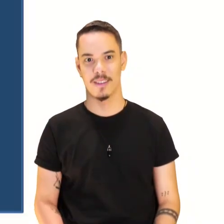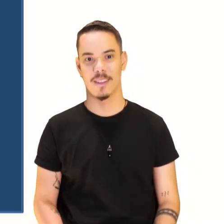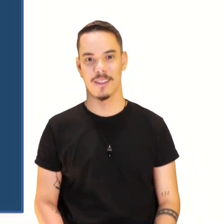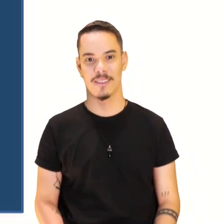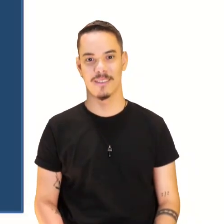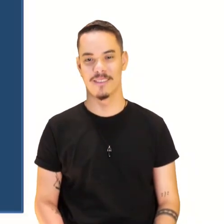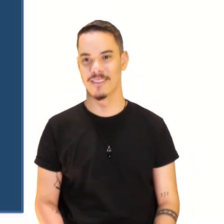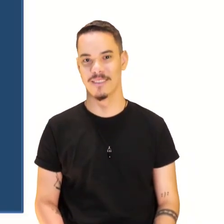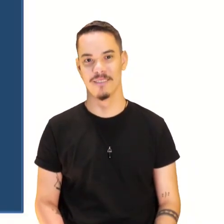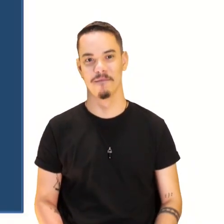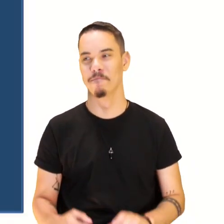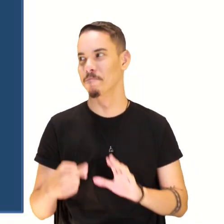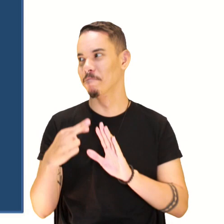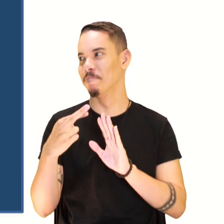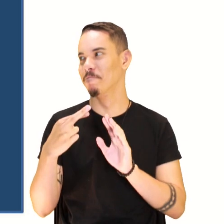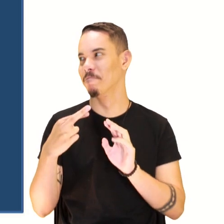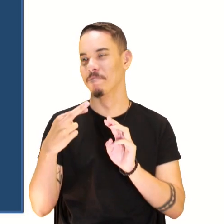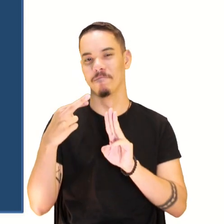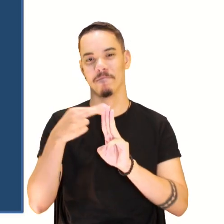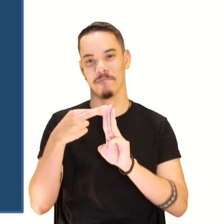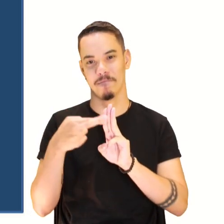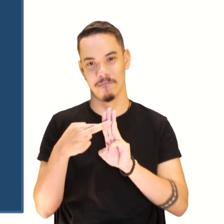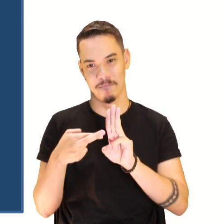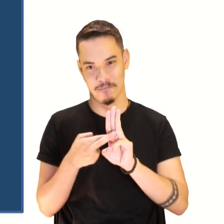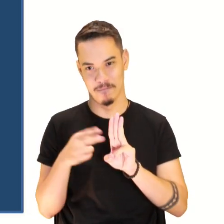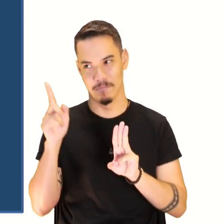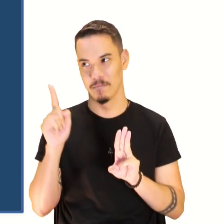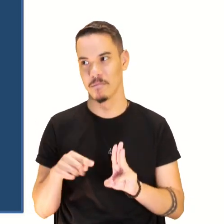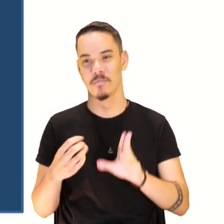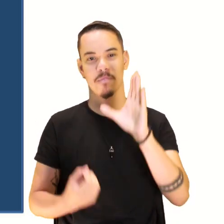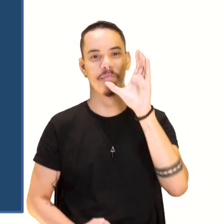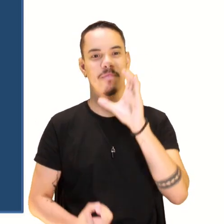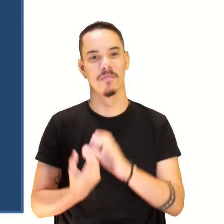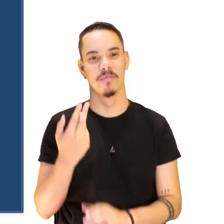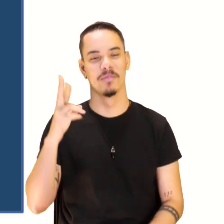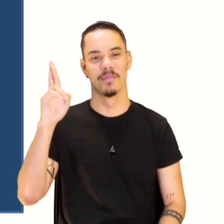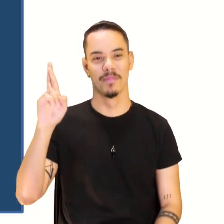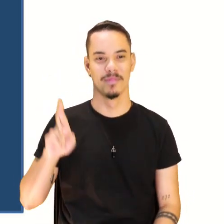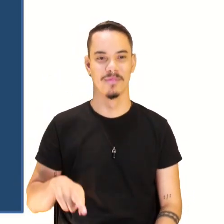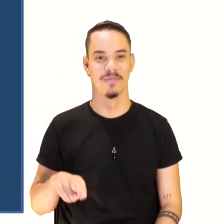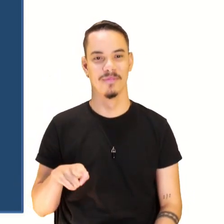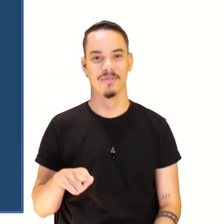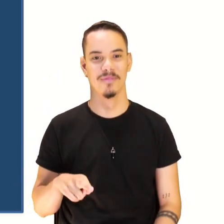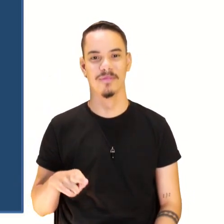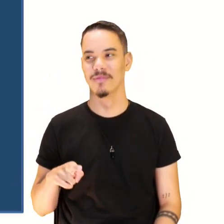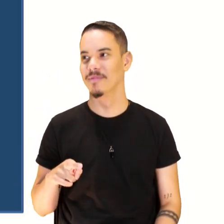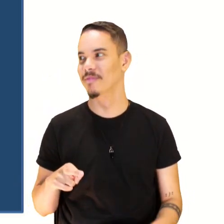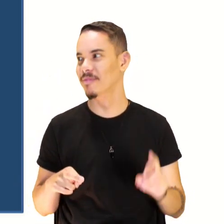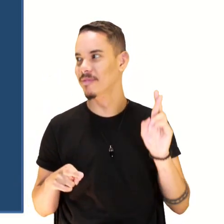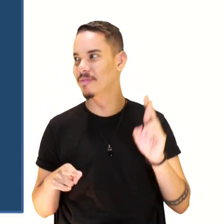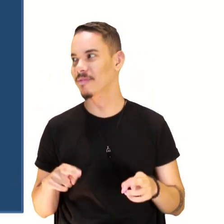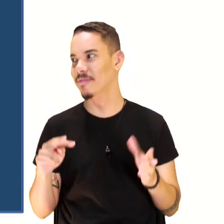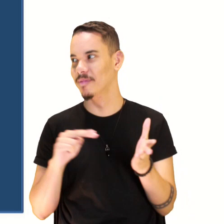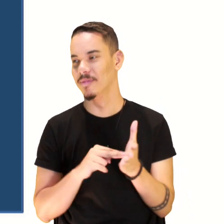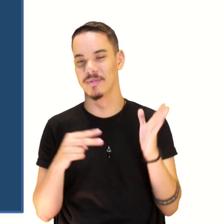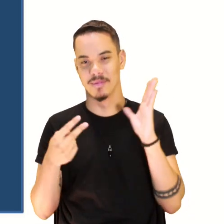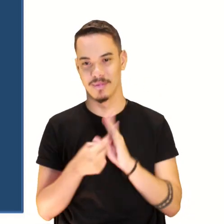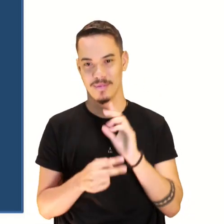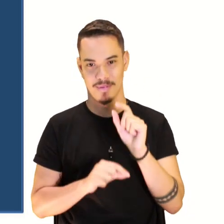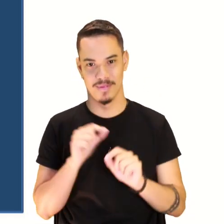a regra de três é uma aplicação de razão e proporção e razão é o quociente